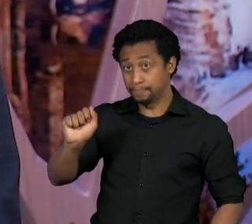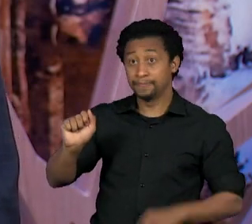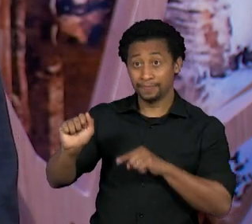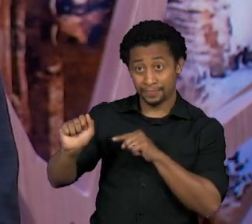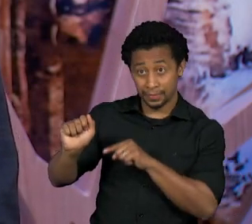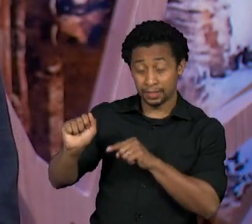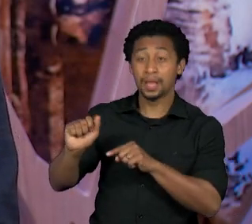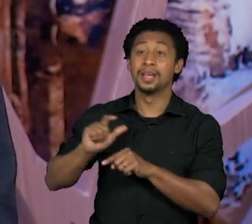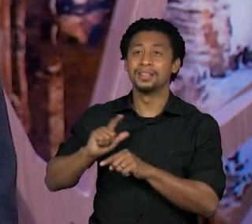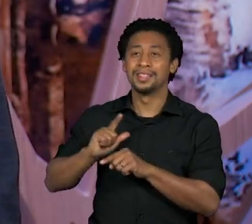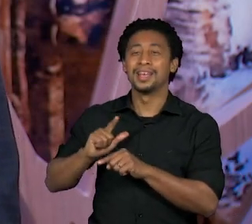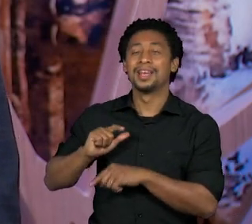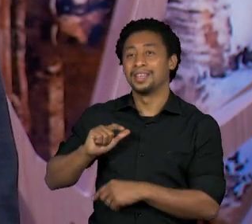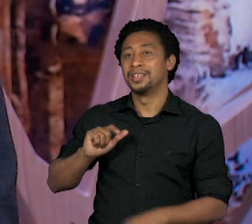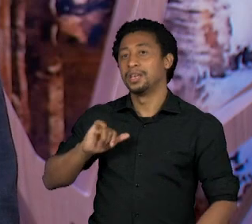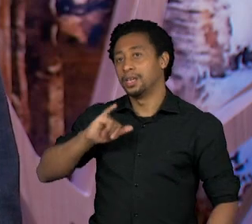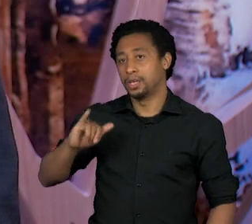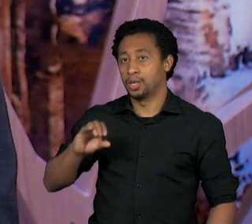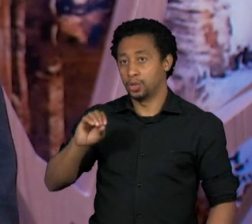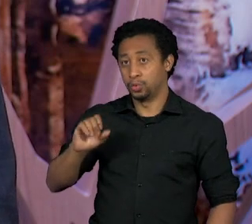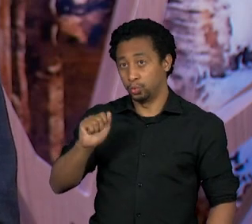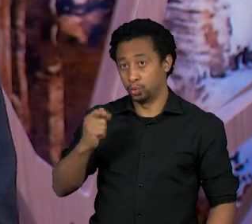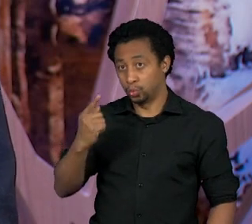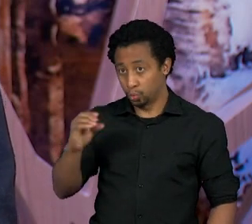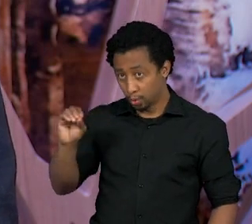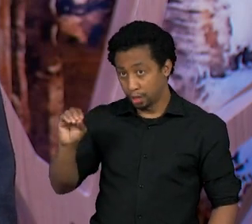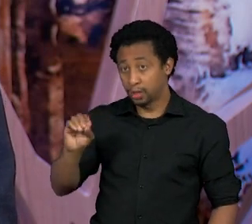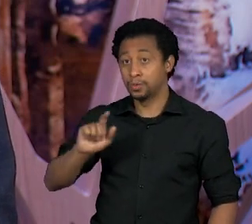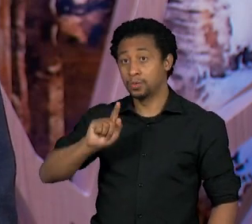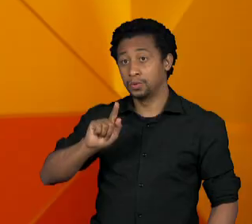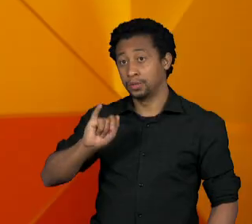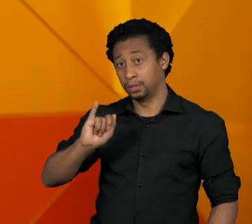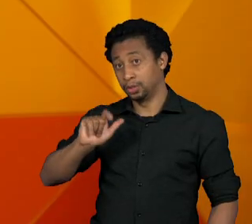João Gilberto, o João Gilberto é um concertista.